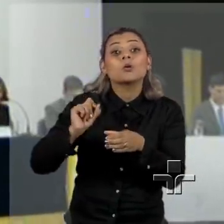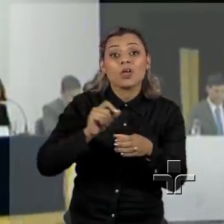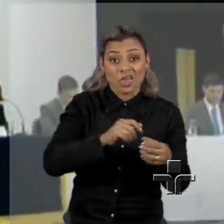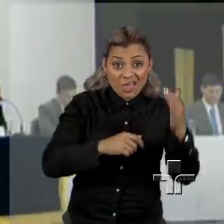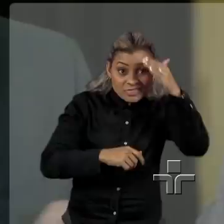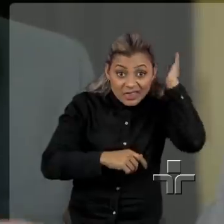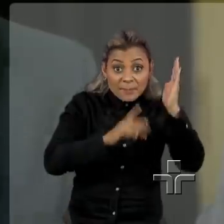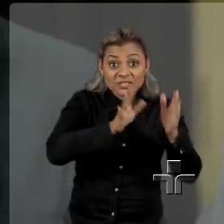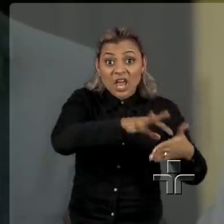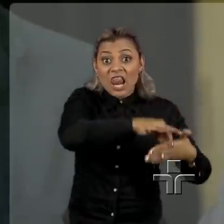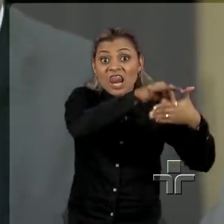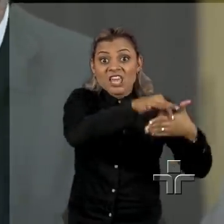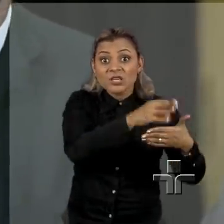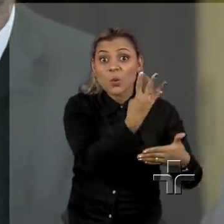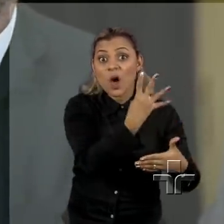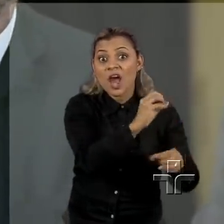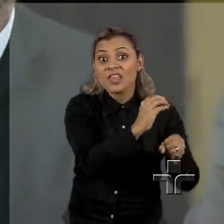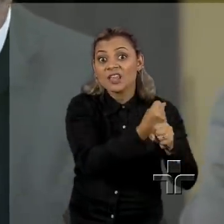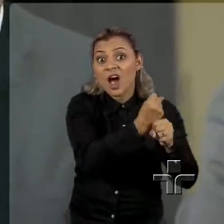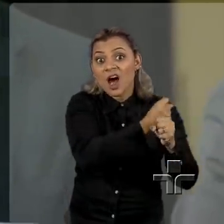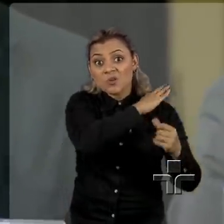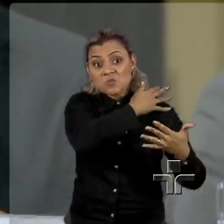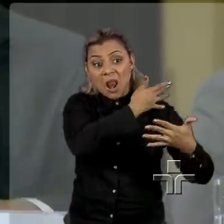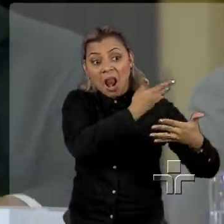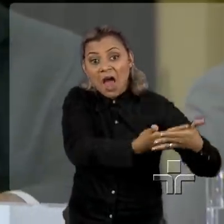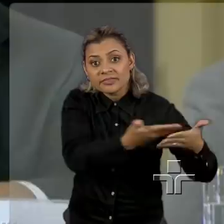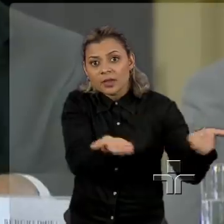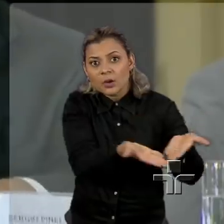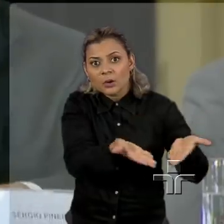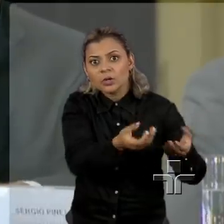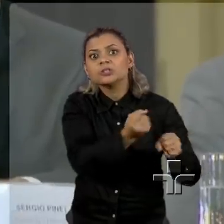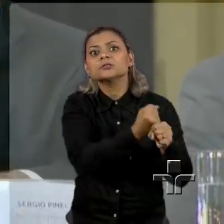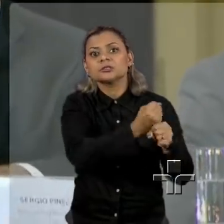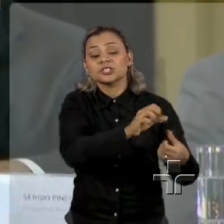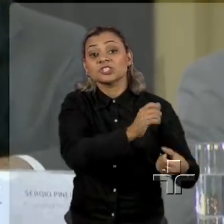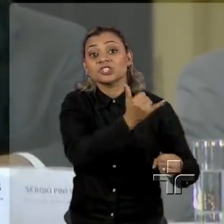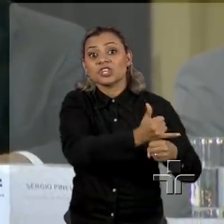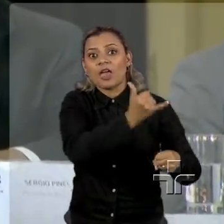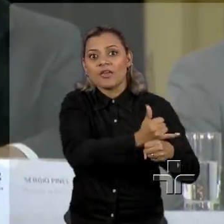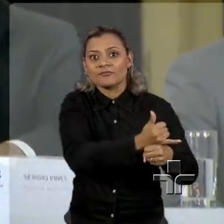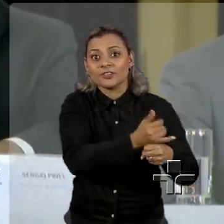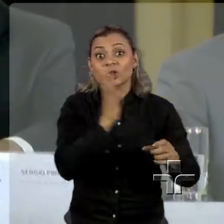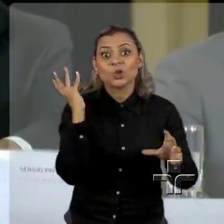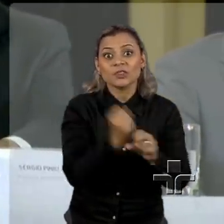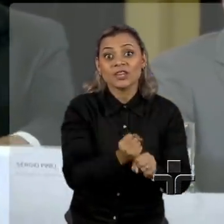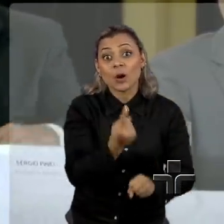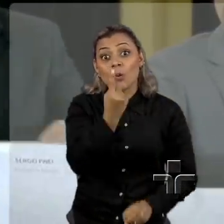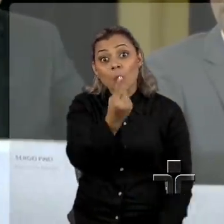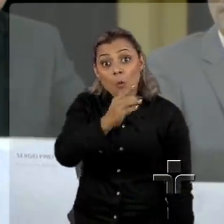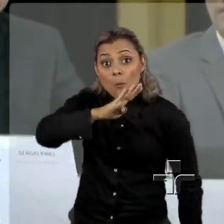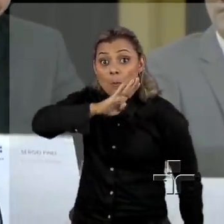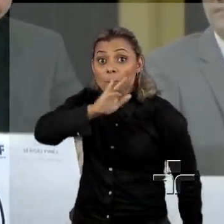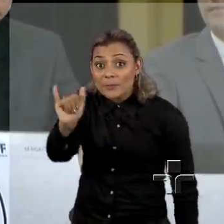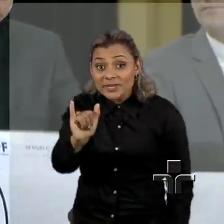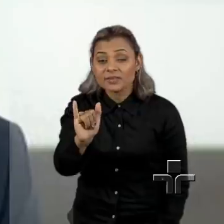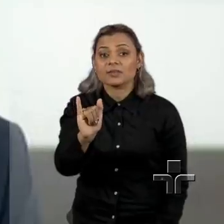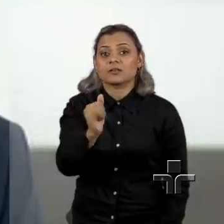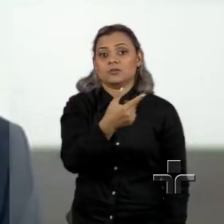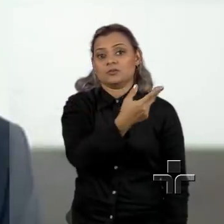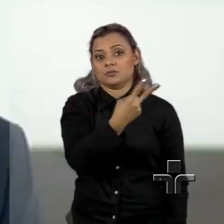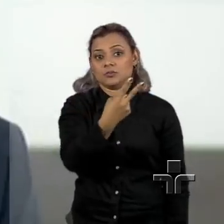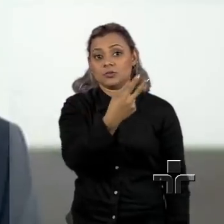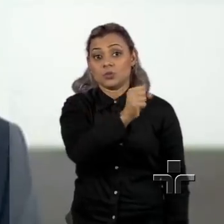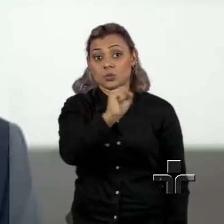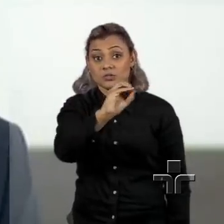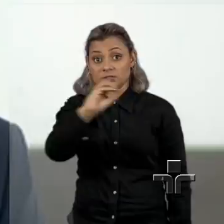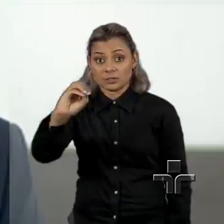40 anos e o valor recebido e distribuído em propinas soma R$1 bilhão e 800 milhões de reais. Esse